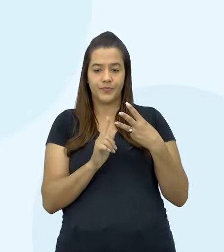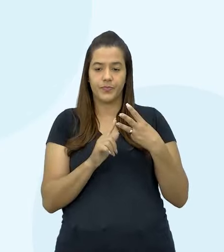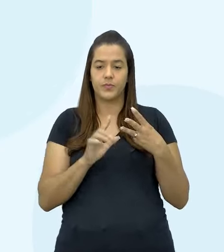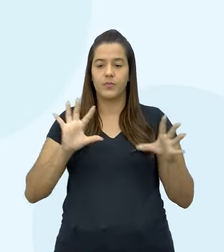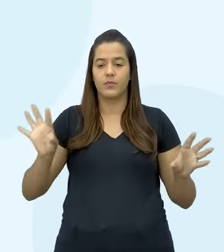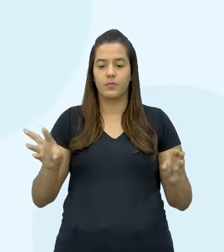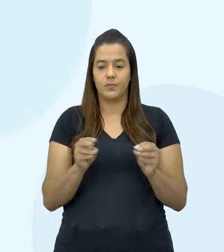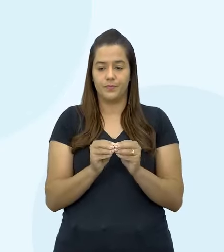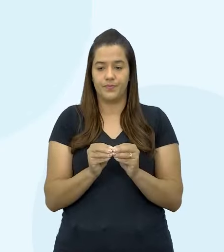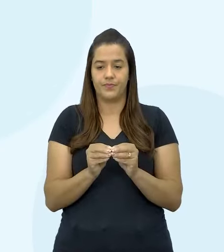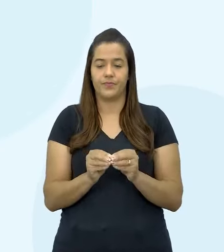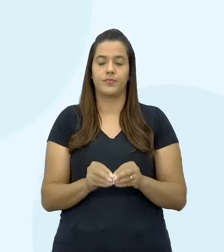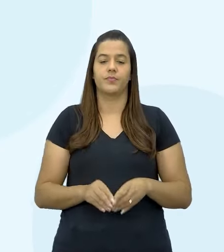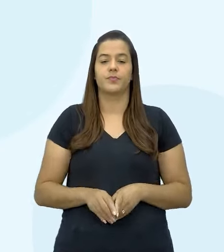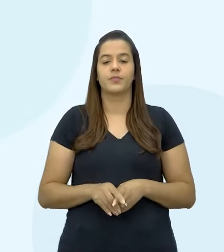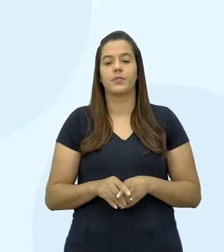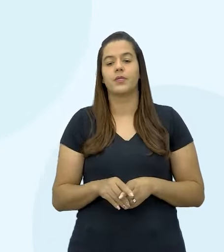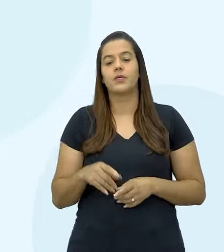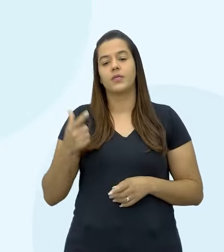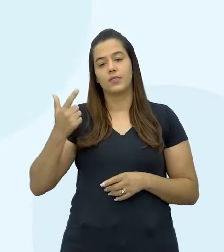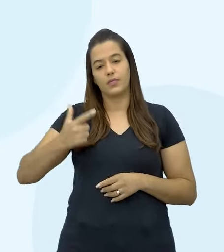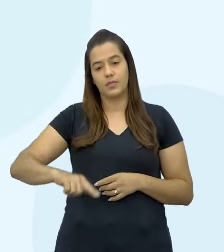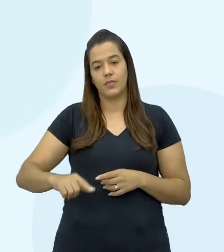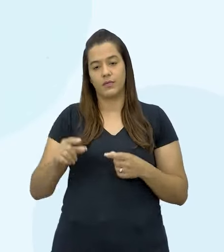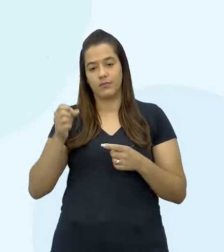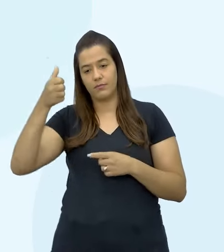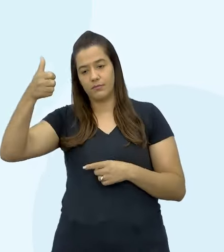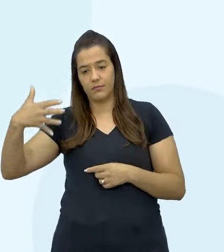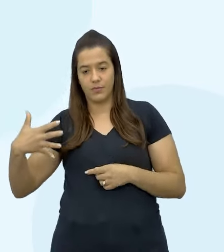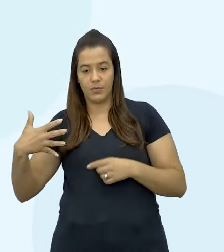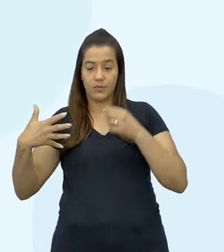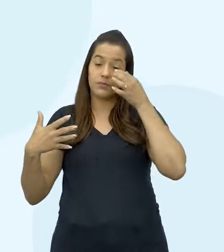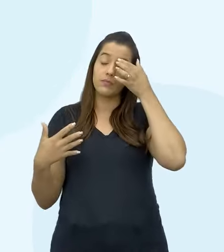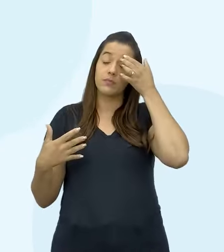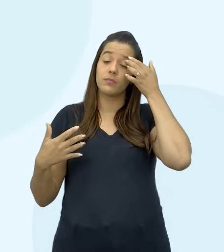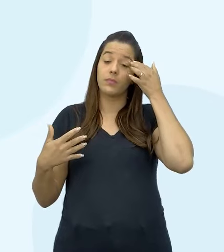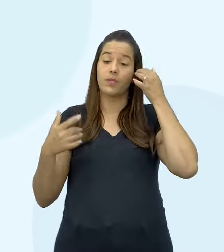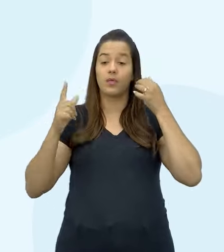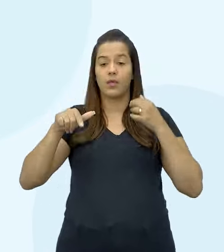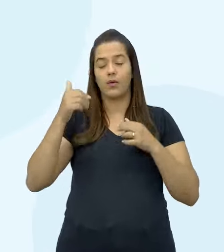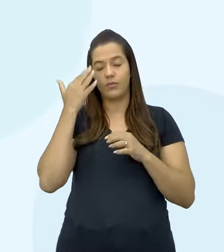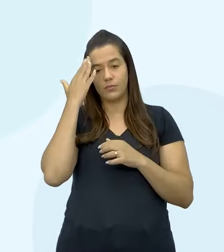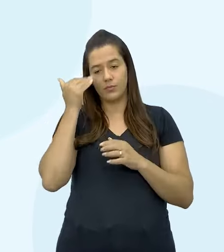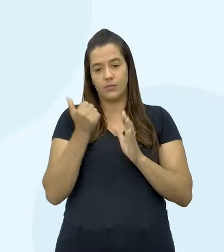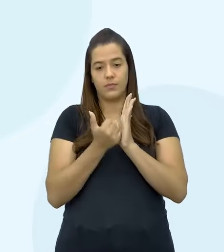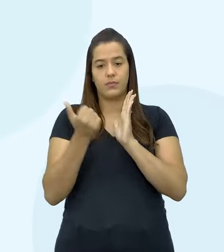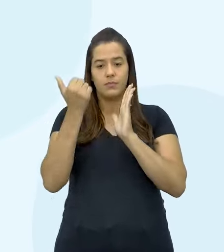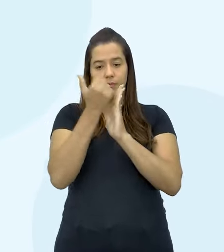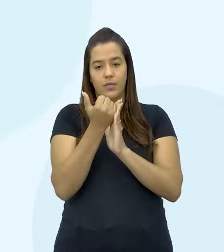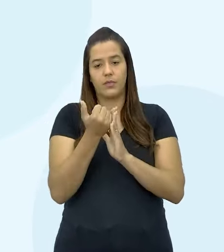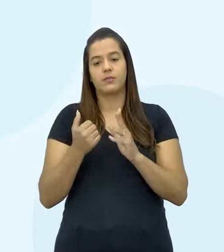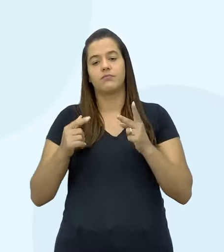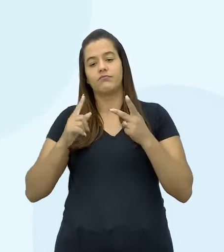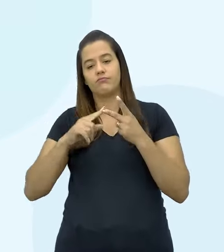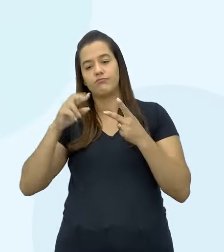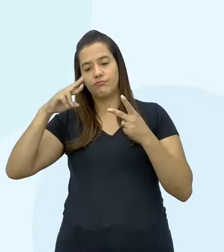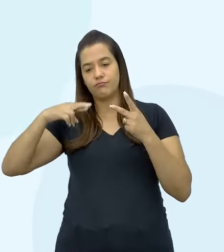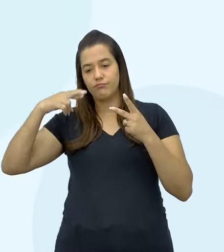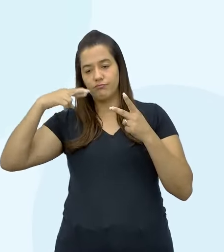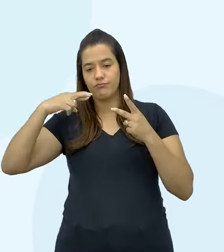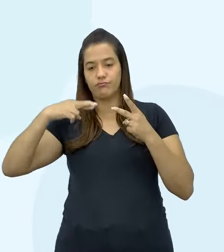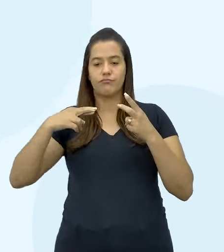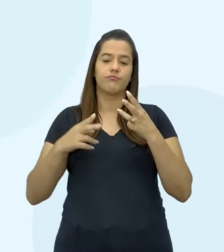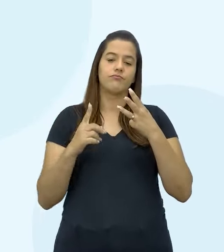de sistematização. E também tem os boxes, né, que a gente tem ali no material, que é o Saiba Mais, o De Olho na Integração e alguma